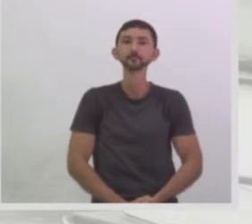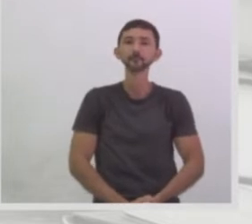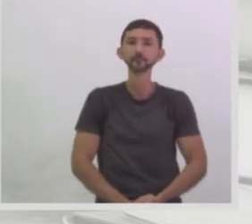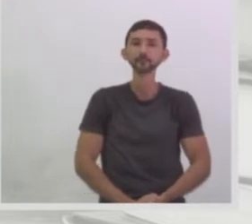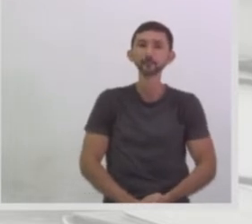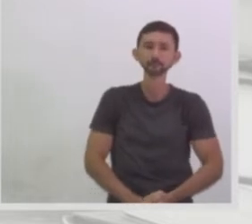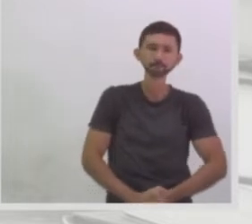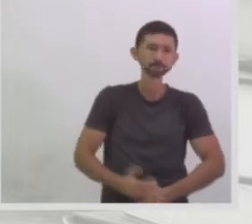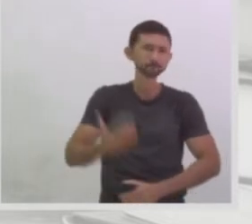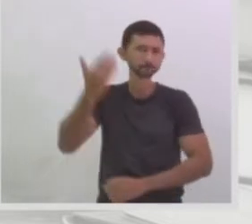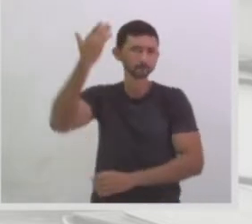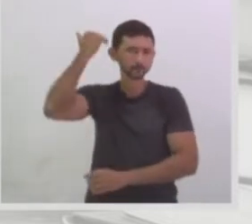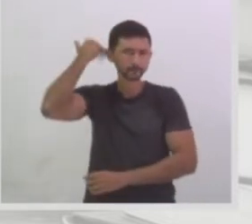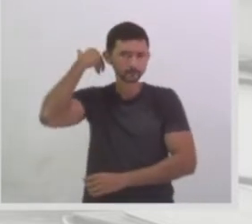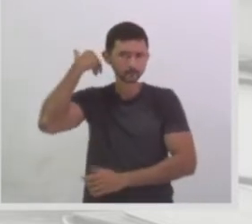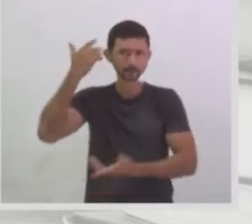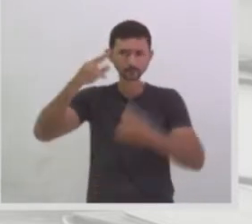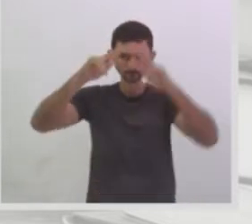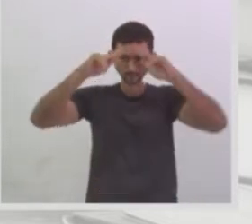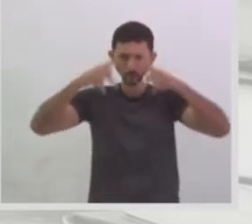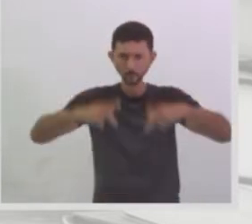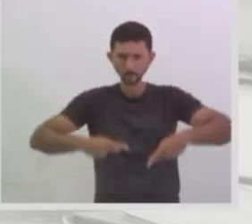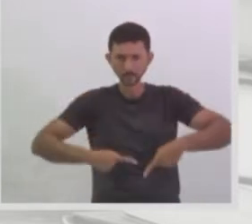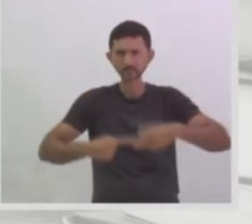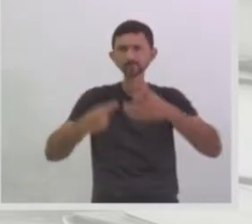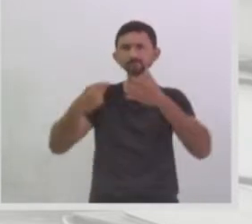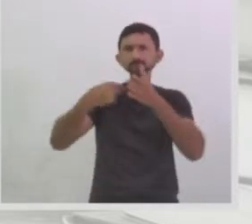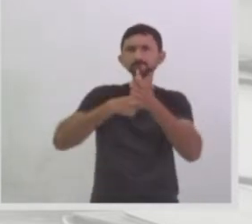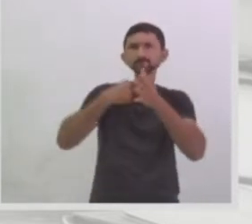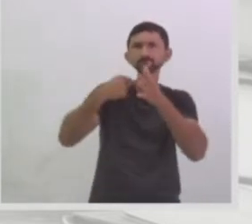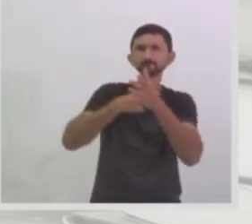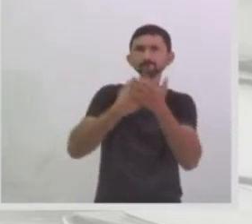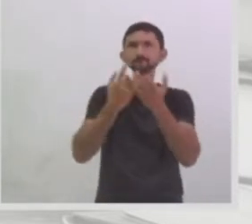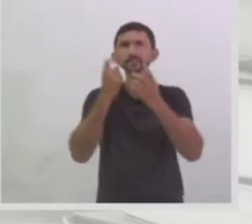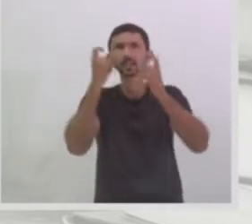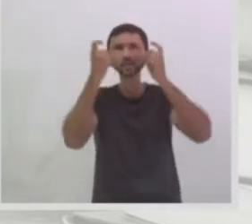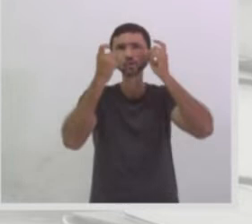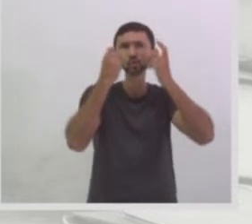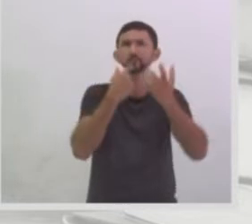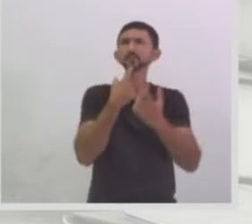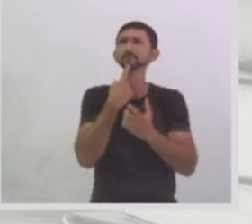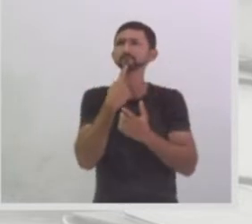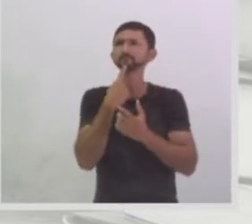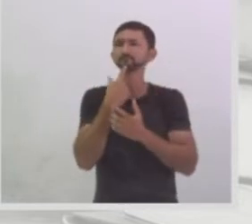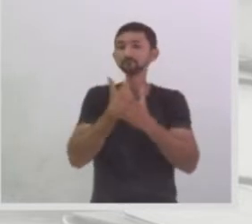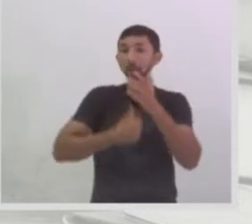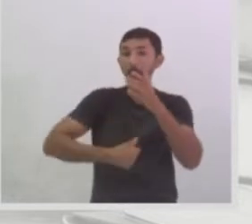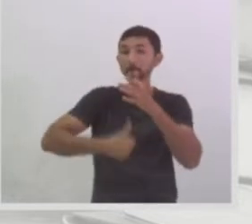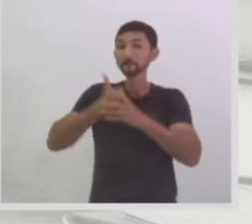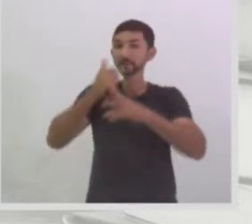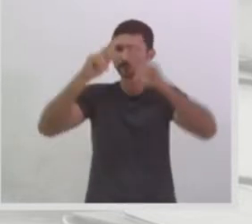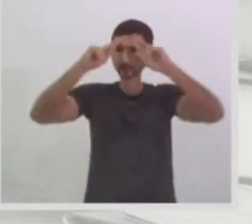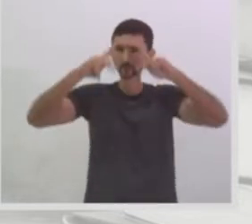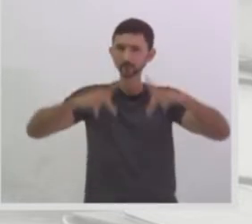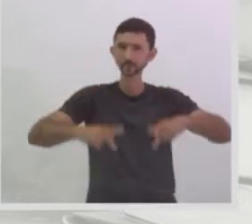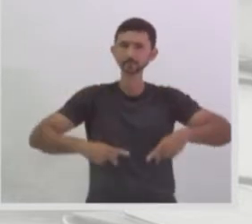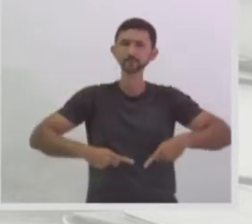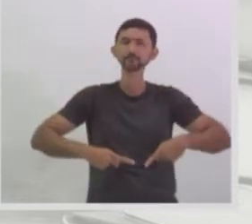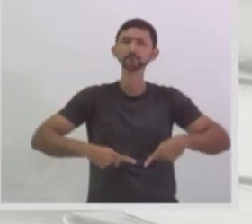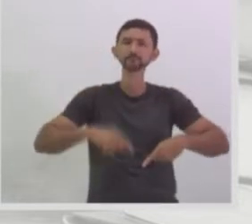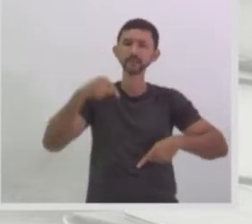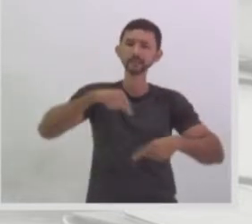muito tempo, o ser humano tem questionado sobre sua origem, sobre quem teriam sido os primeiros seres humanos.